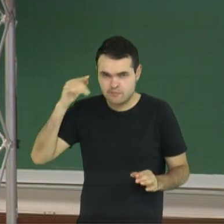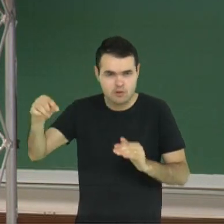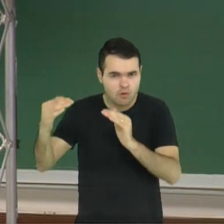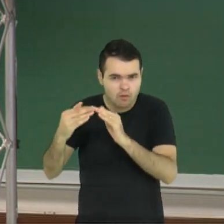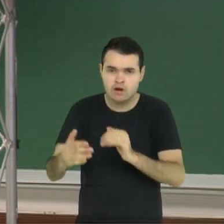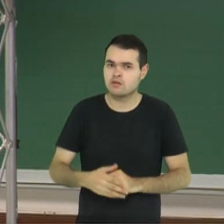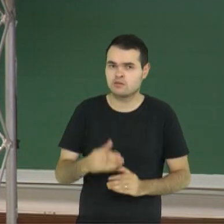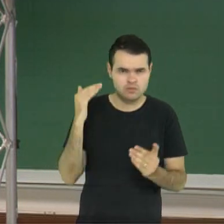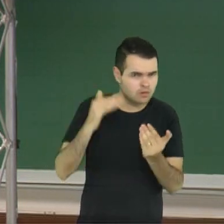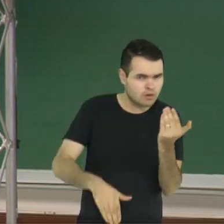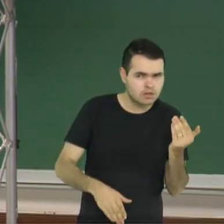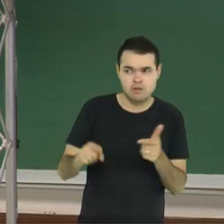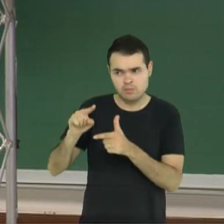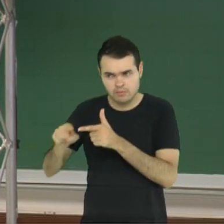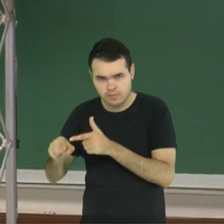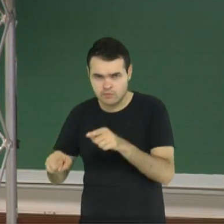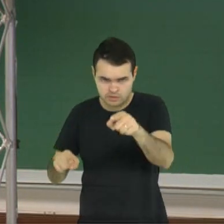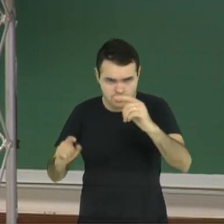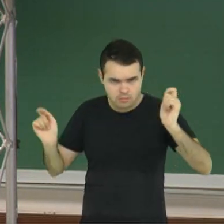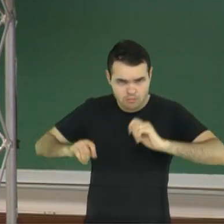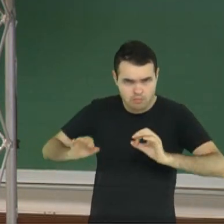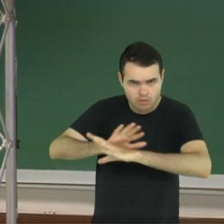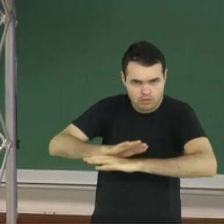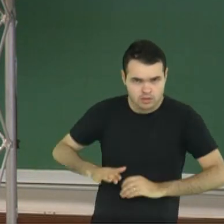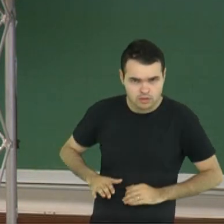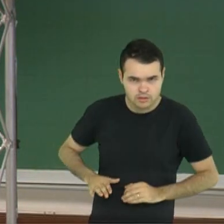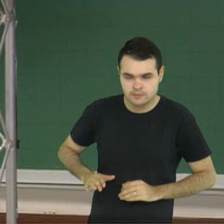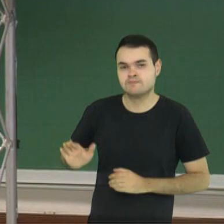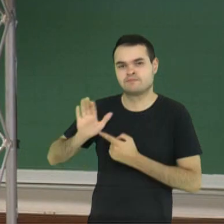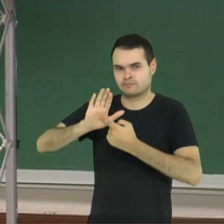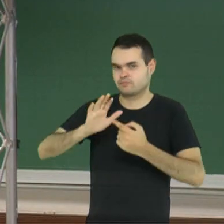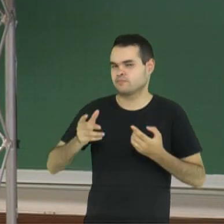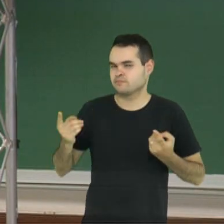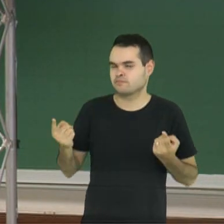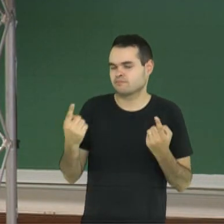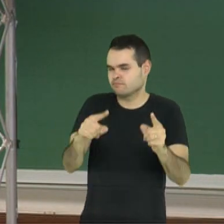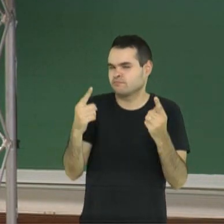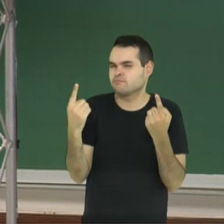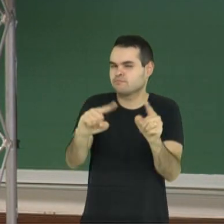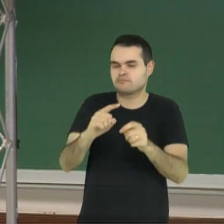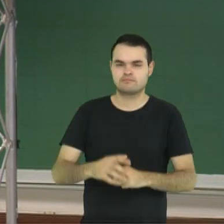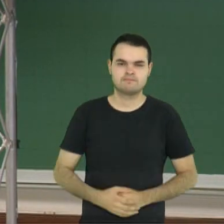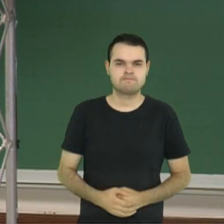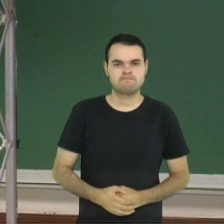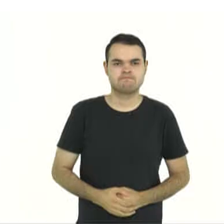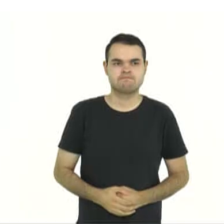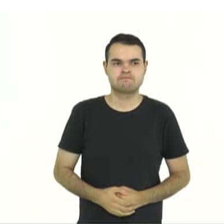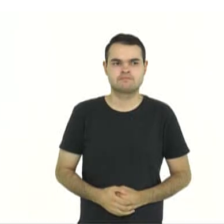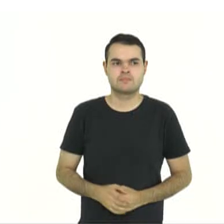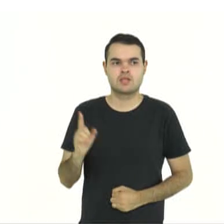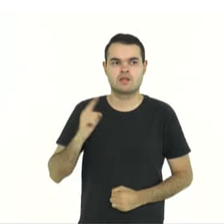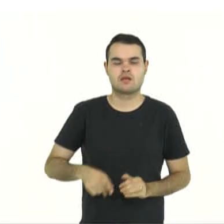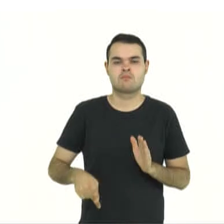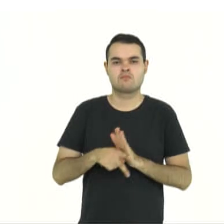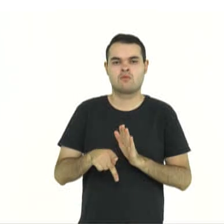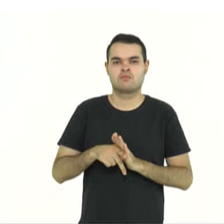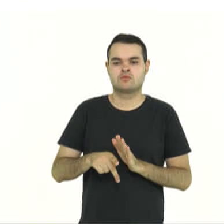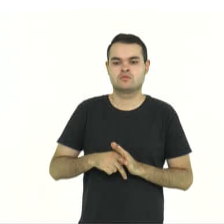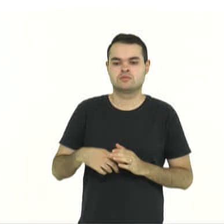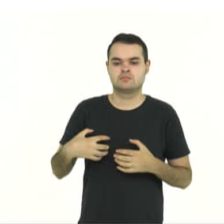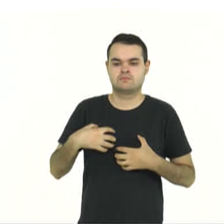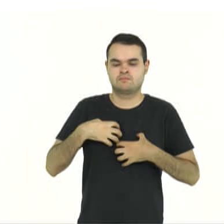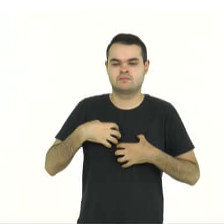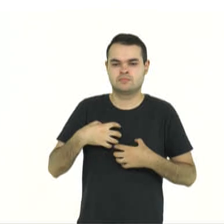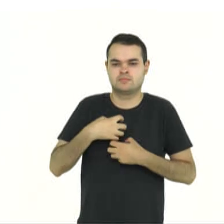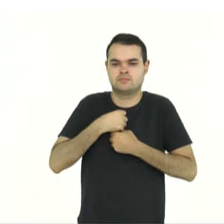você está vivendo? Isso é um problema. Você está preparado para esse problema? A execução ao desapego emocional. Ou seja,